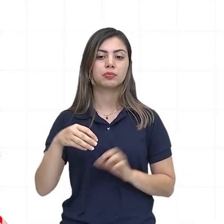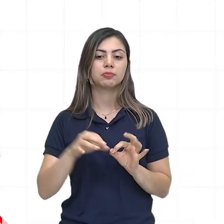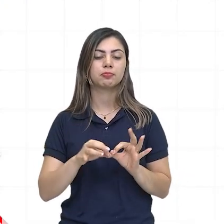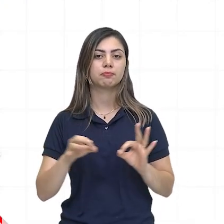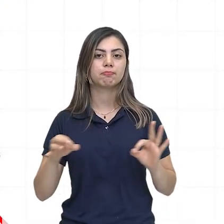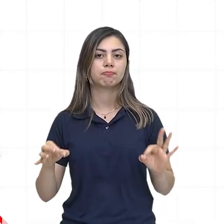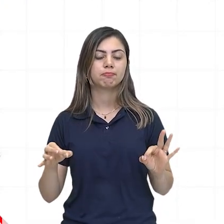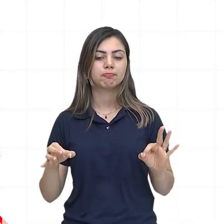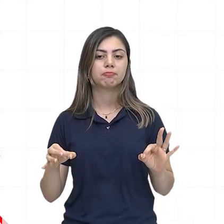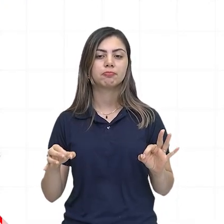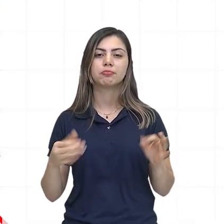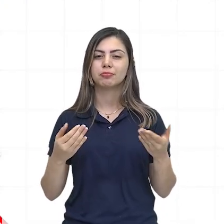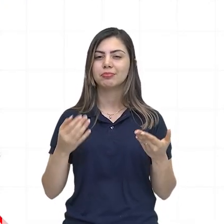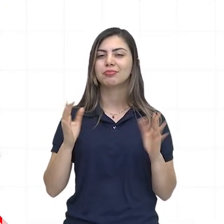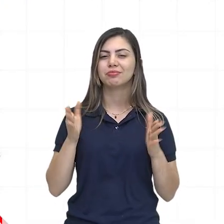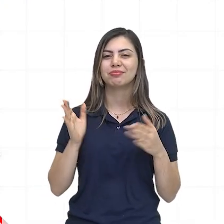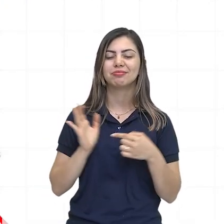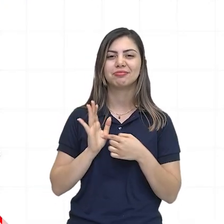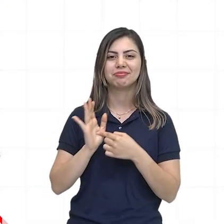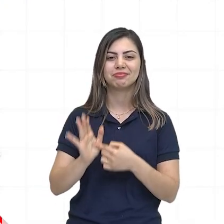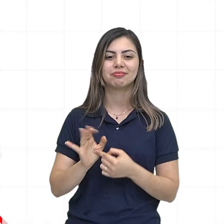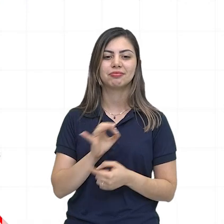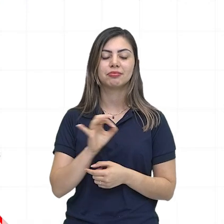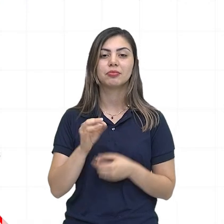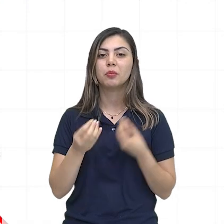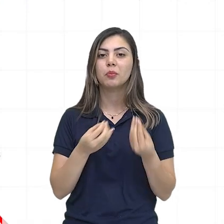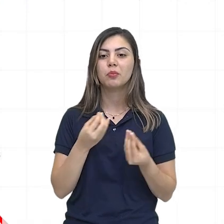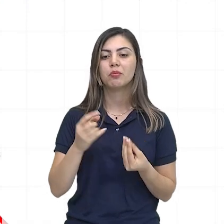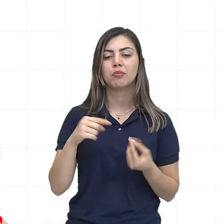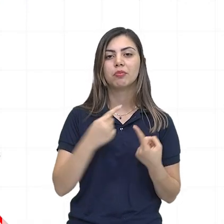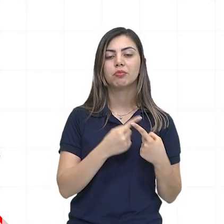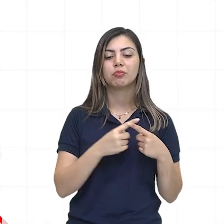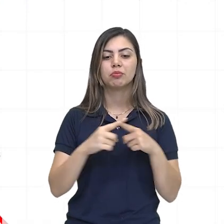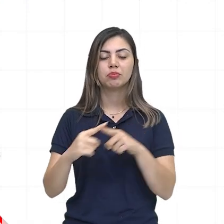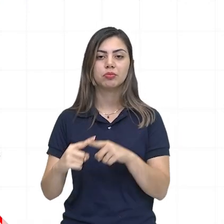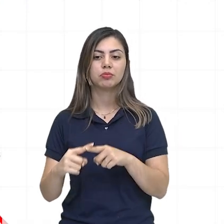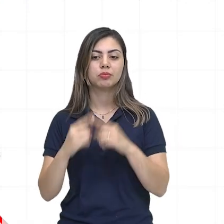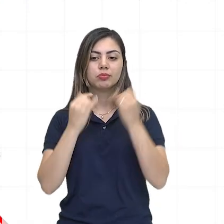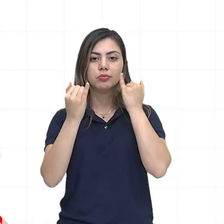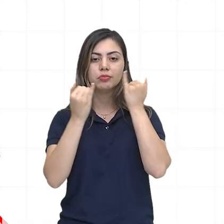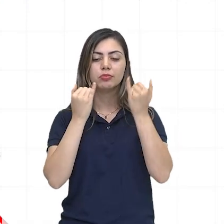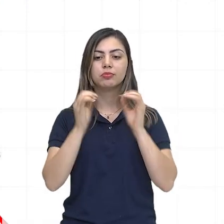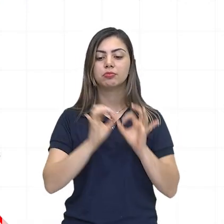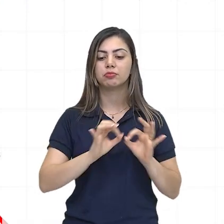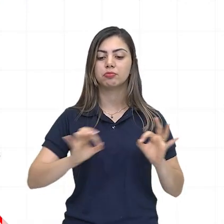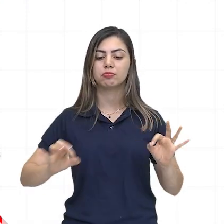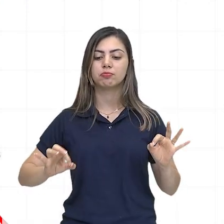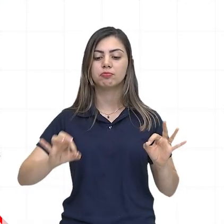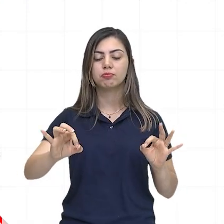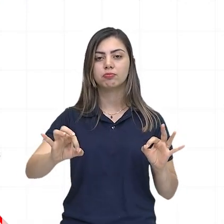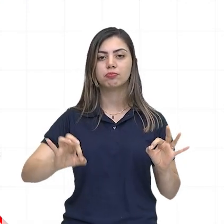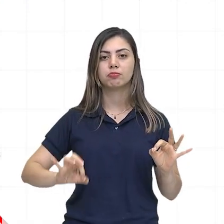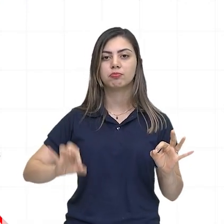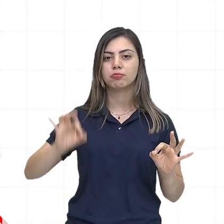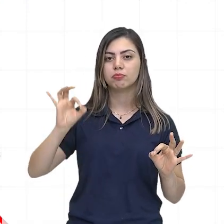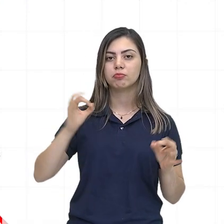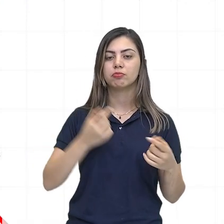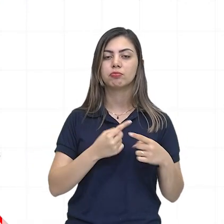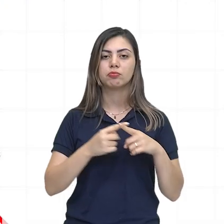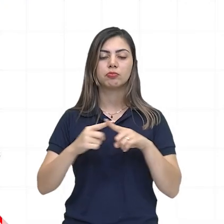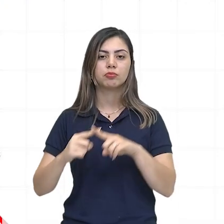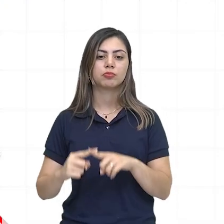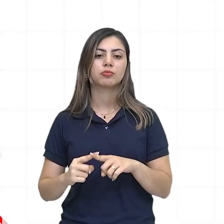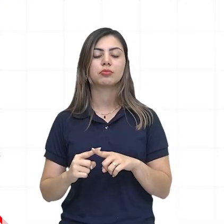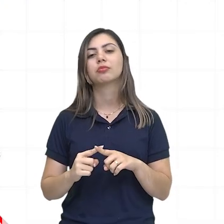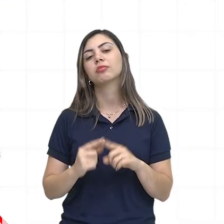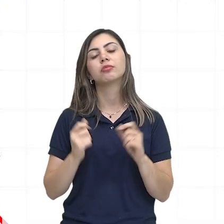Então, lembrando, né, já mostrei que basta multiplicar cada uma dessas dimensões por ela mesma e